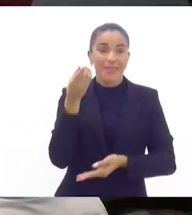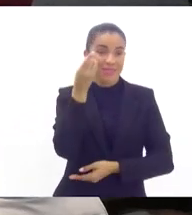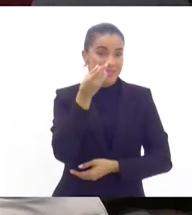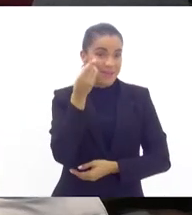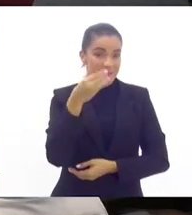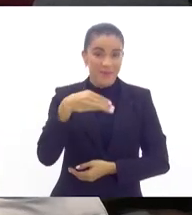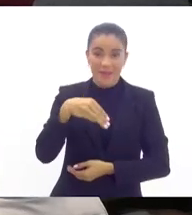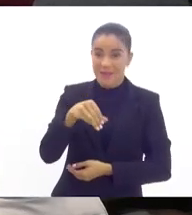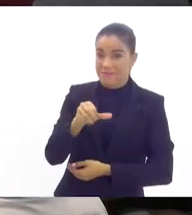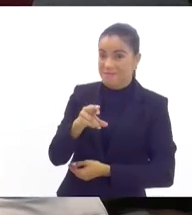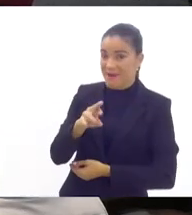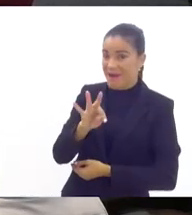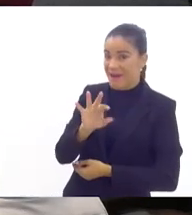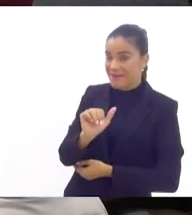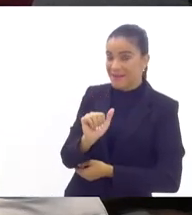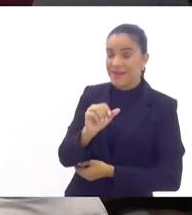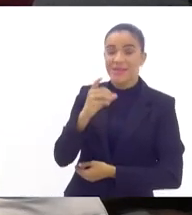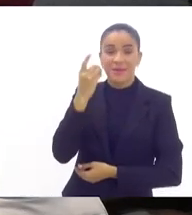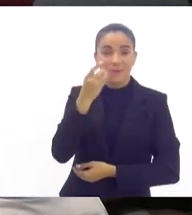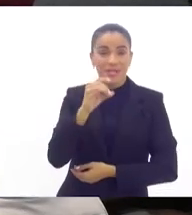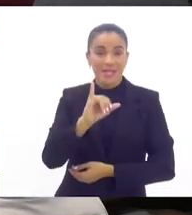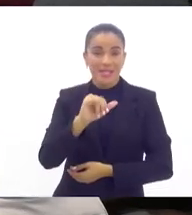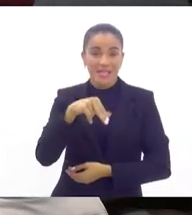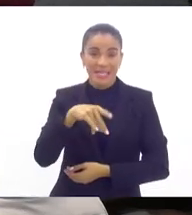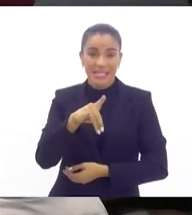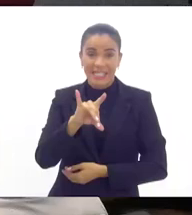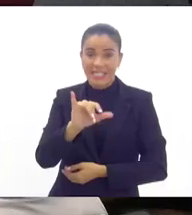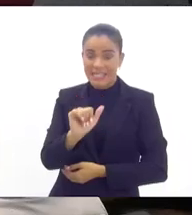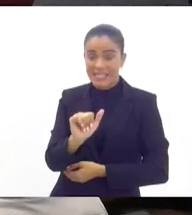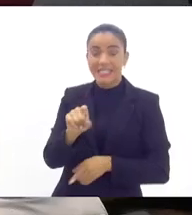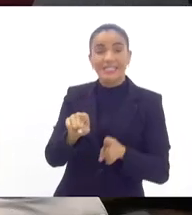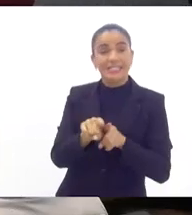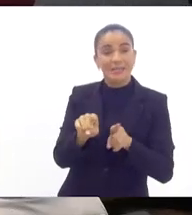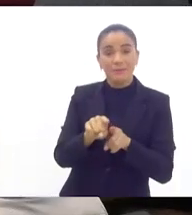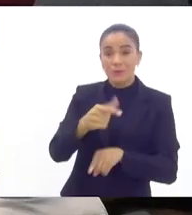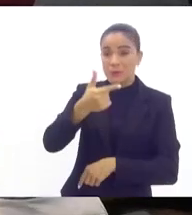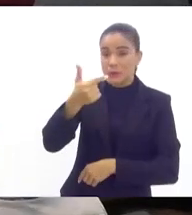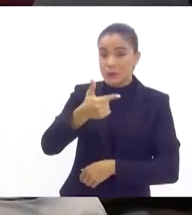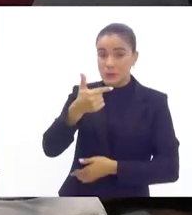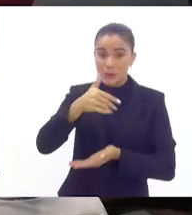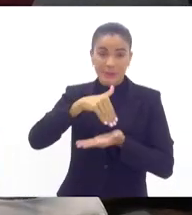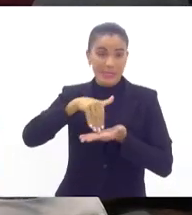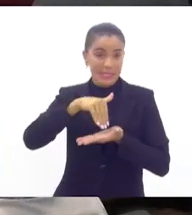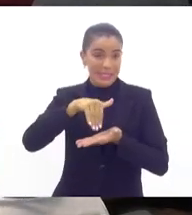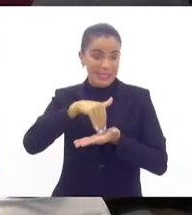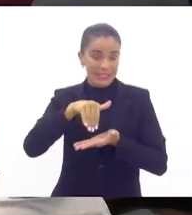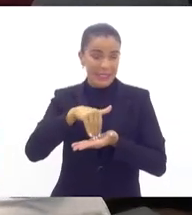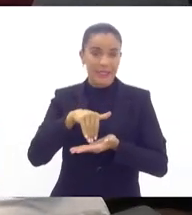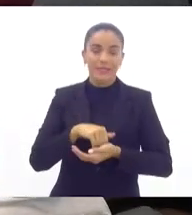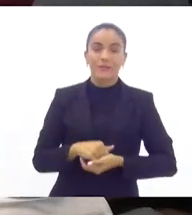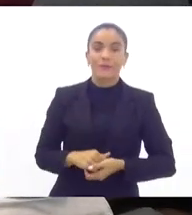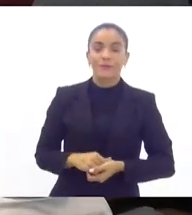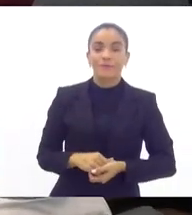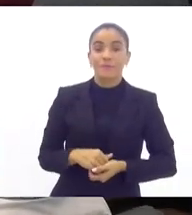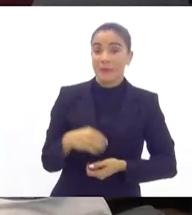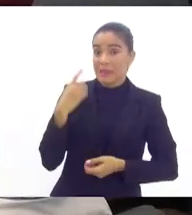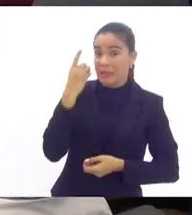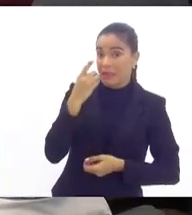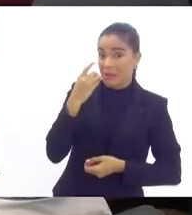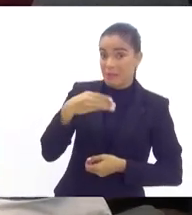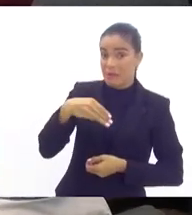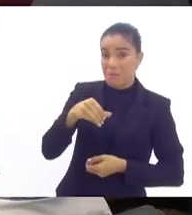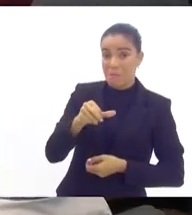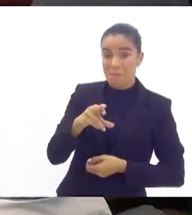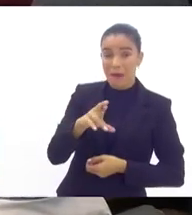Marta Rocha deputada Índia armelau subsecretário e a todas as autoridades presentes dizer que a deputada Marta Rocha